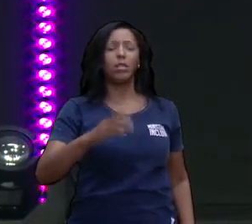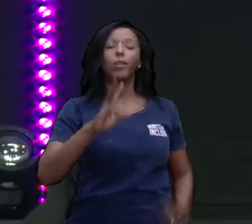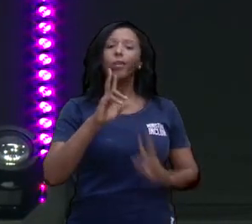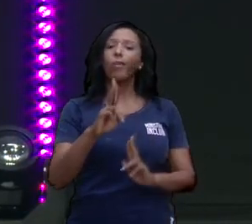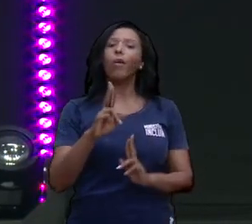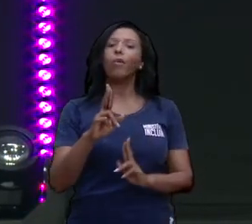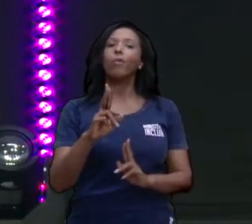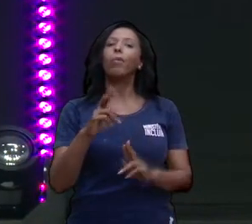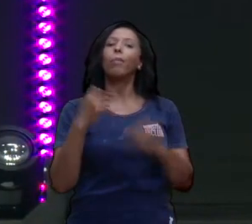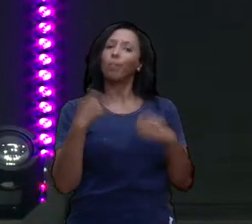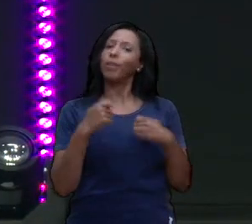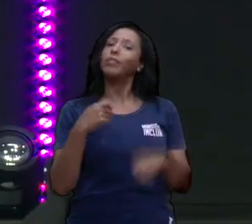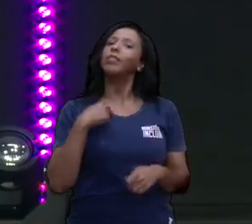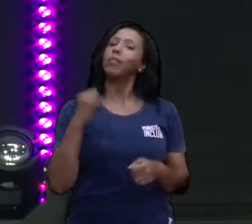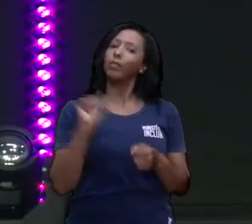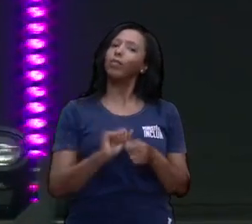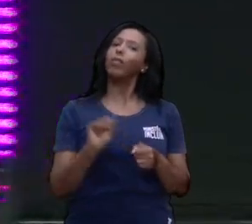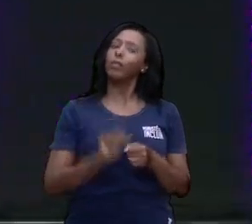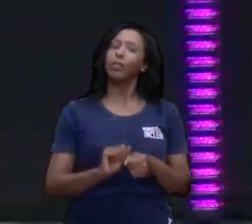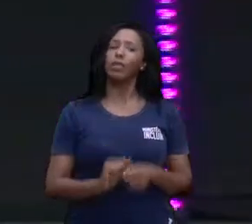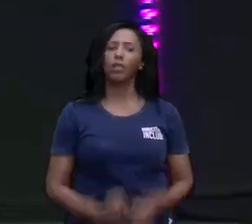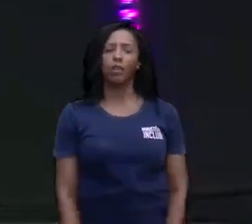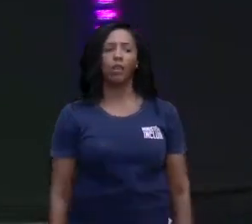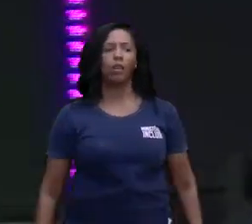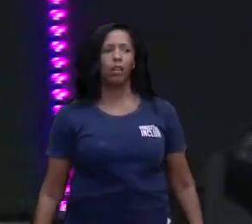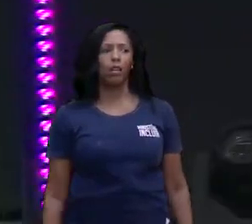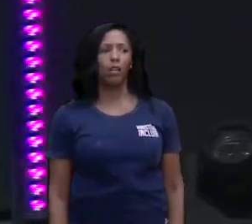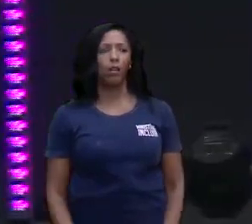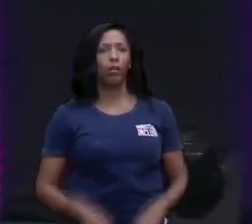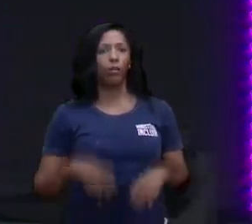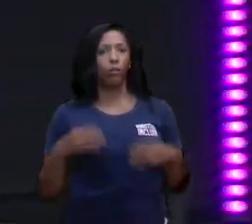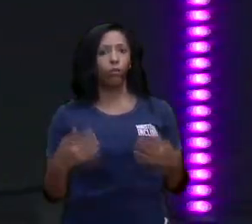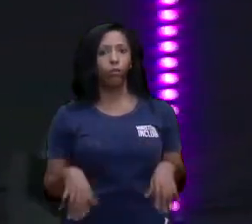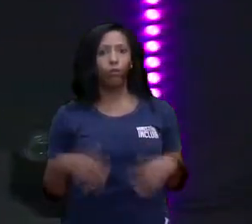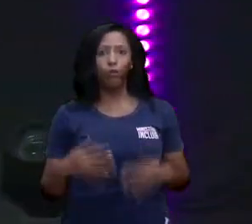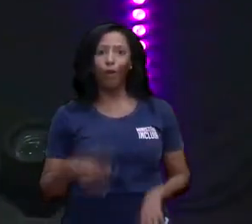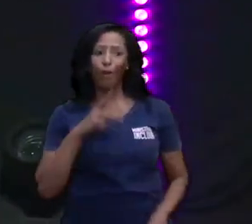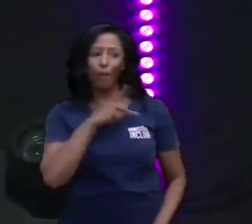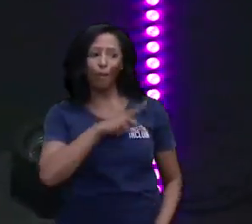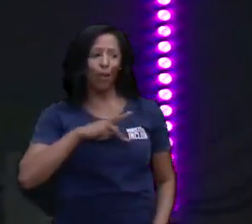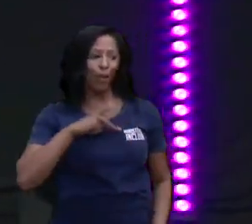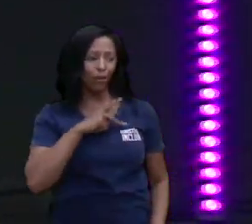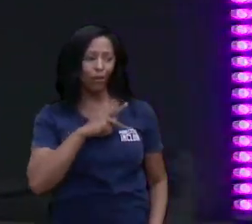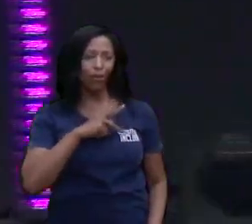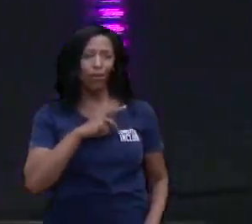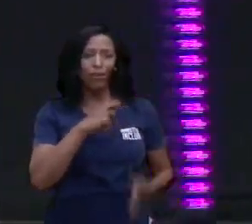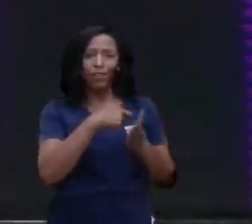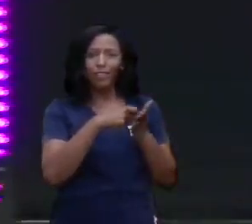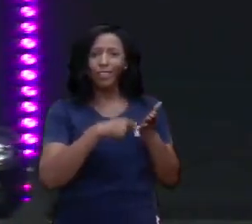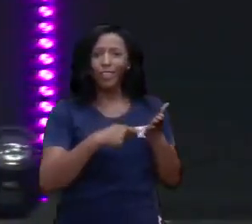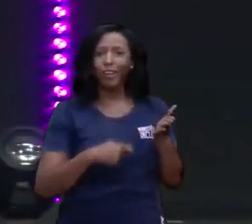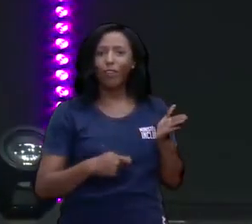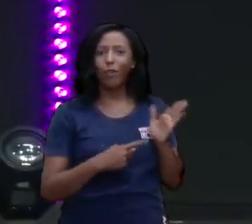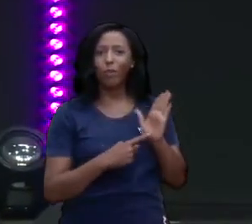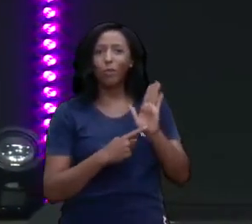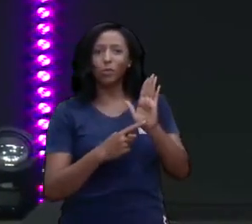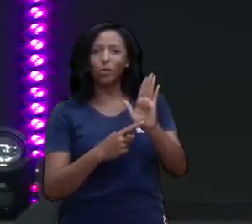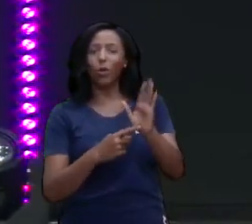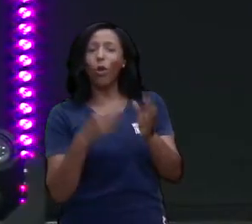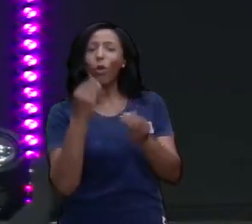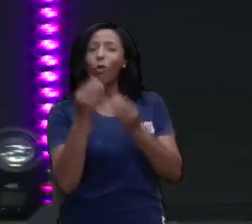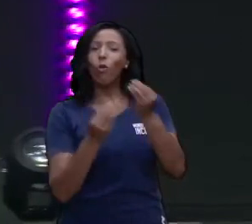fazer e Aqui nós temos um Tratado de Paulo sobre a resistência ao mal e a